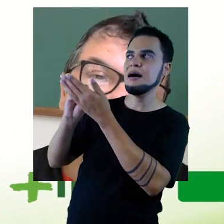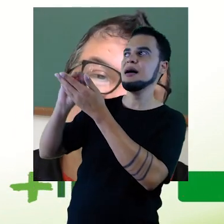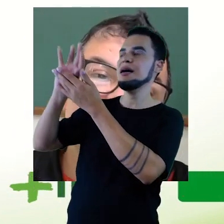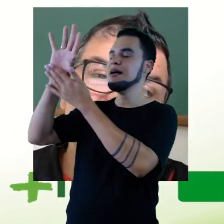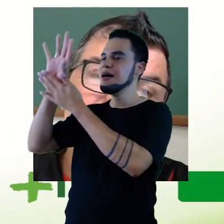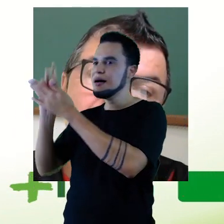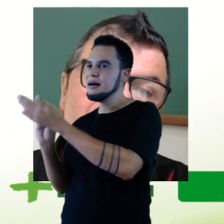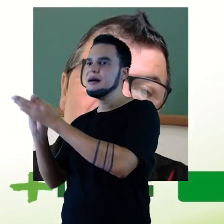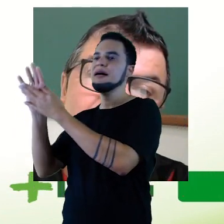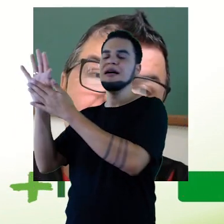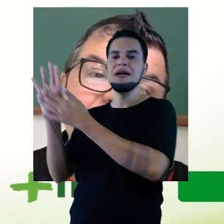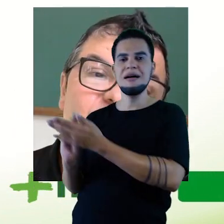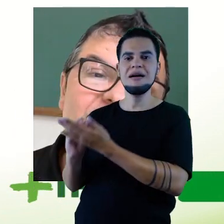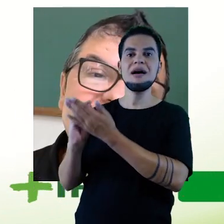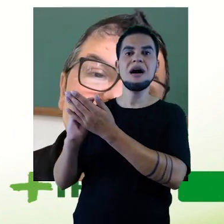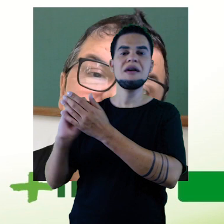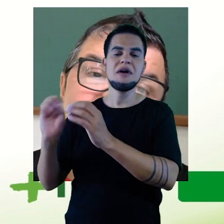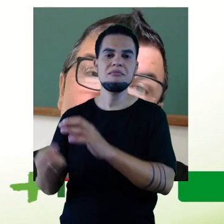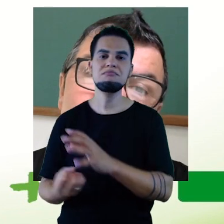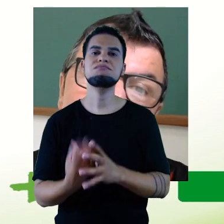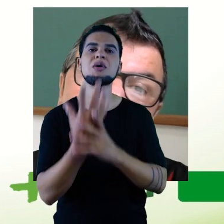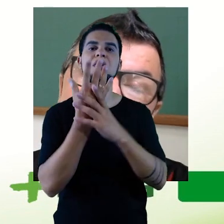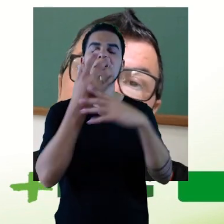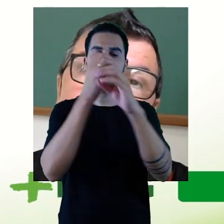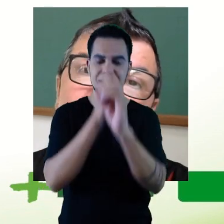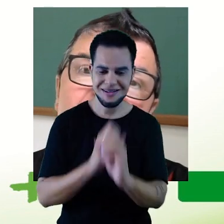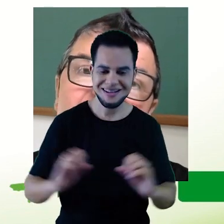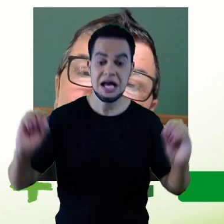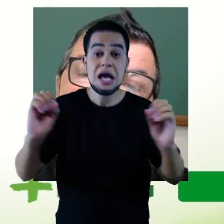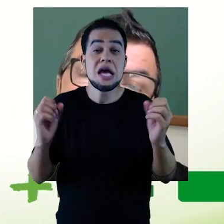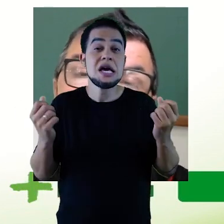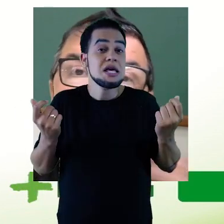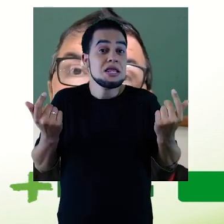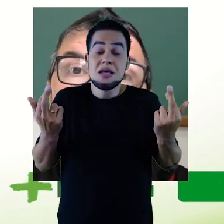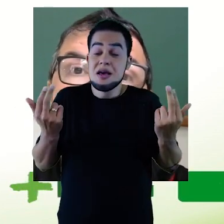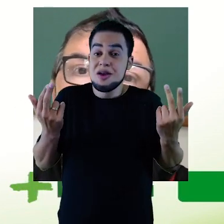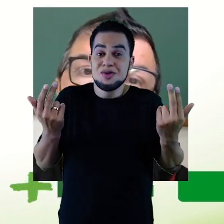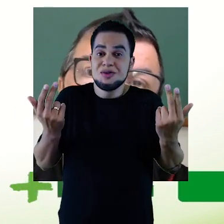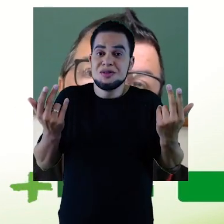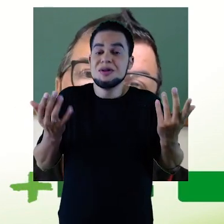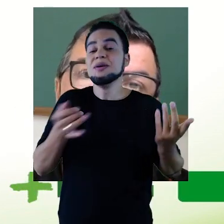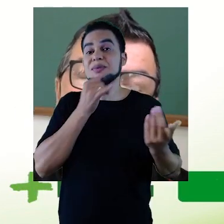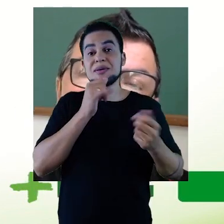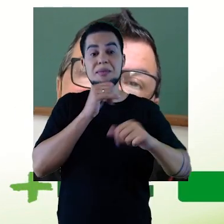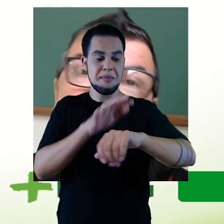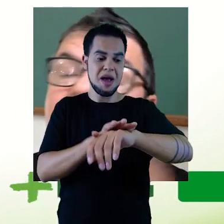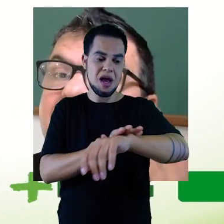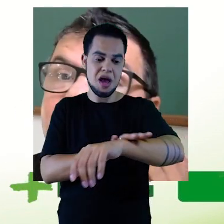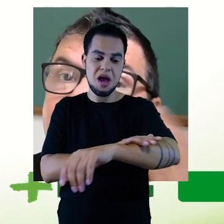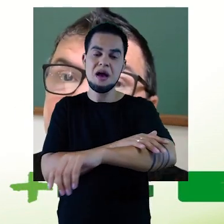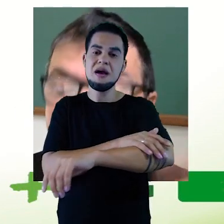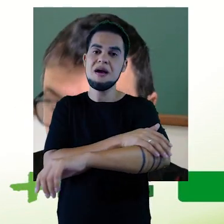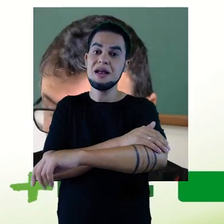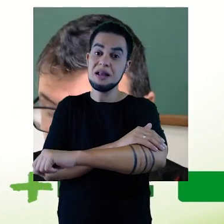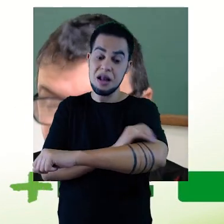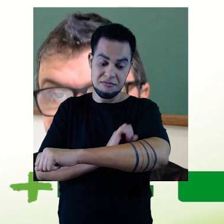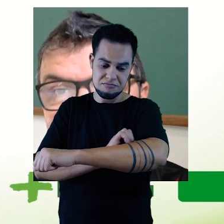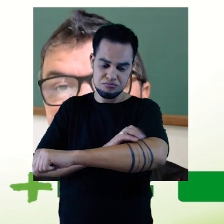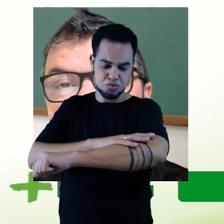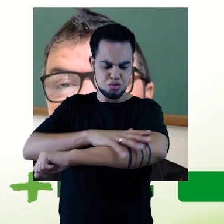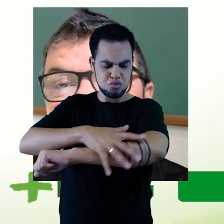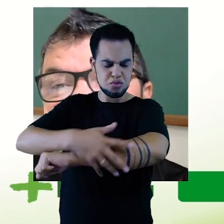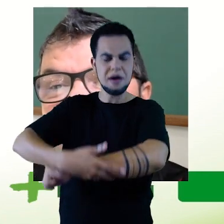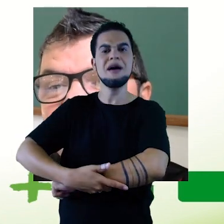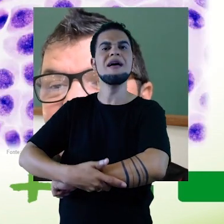as células filhas. Você vai ter 2 células idênticas, a mãe. Células de pele, por exemplo, que vai cicatrizar seu